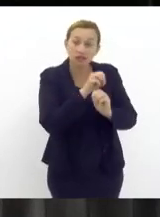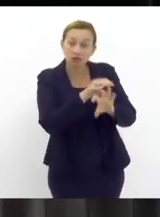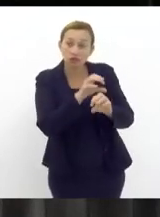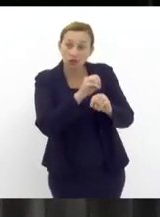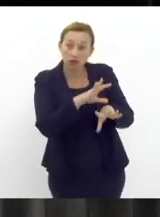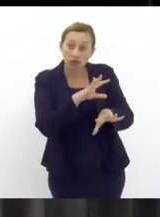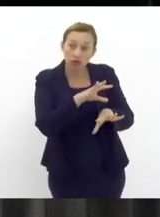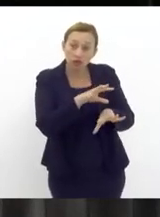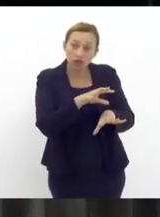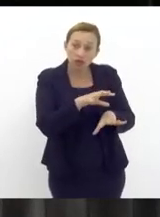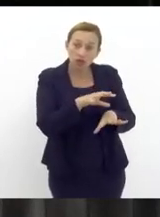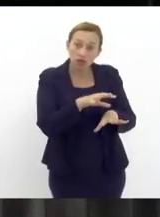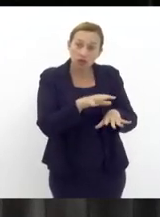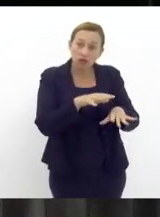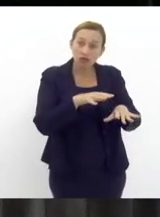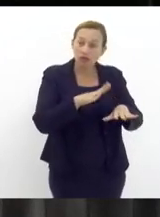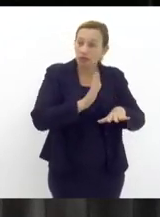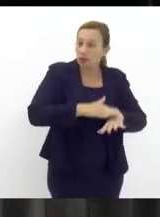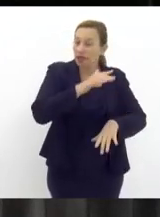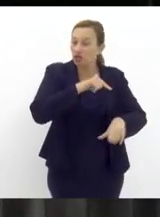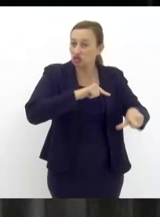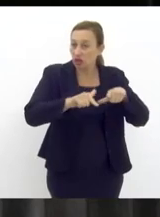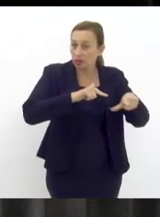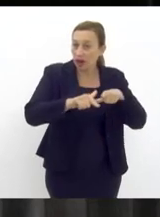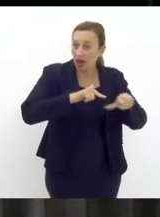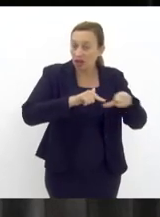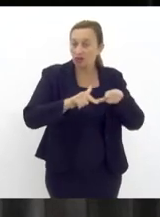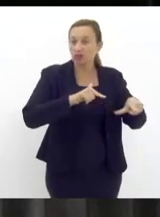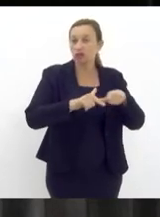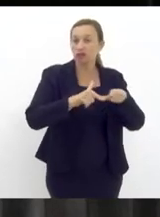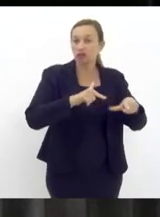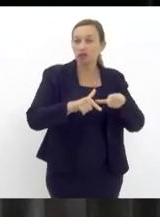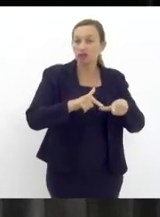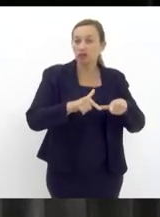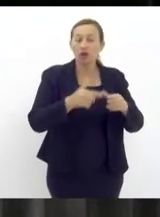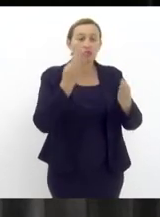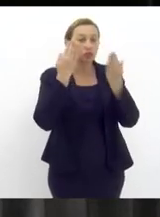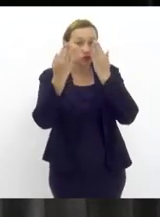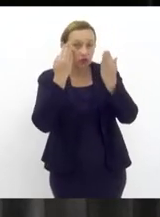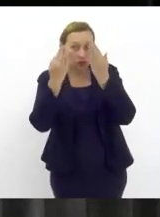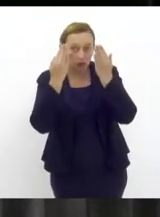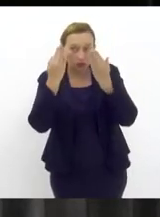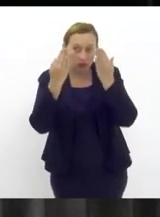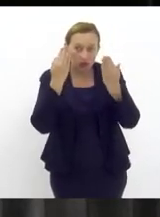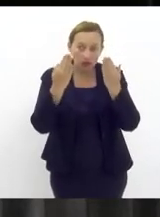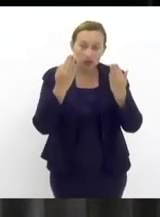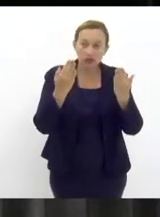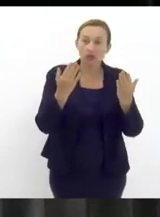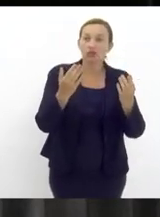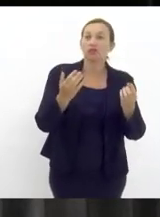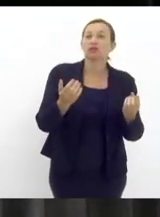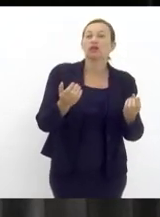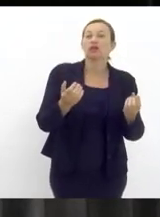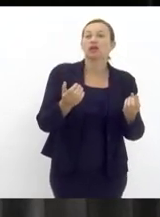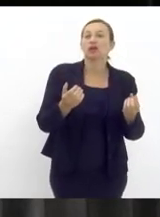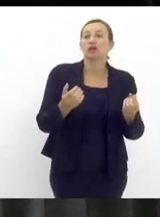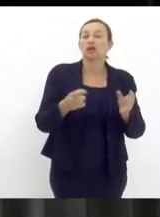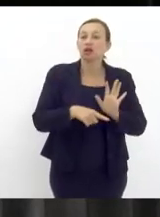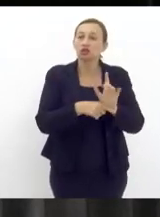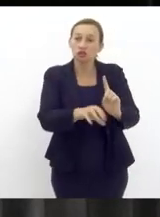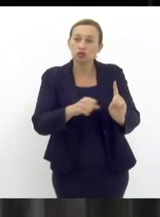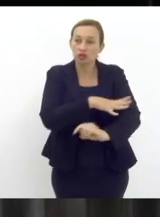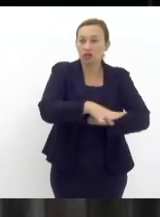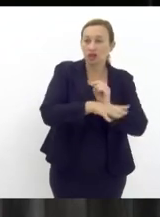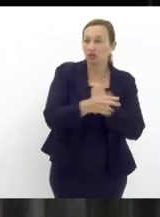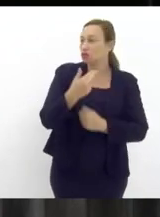prover jornada de trabalho e remuneração adequadas aos psicólogos assistentes sociais profissionais de educação em geral acho que a gente não